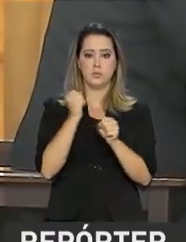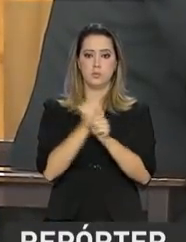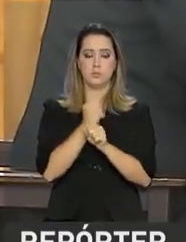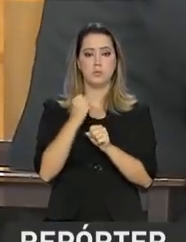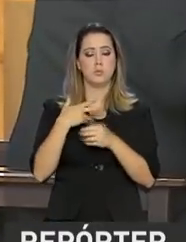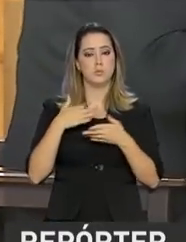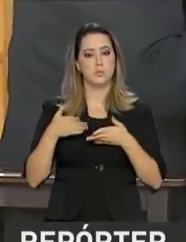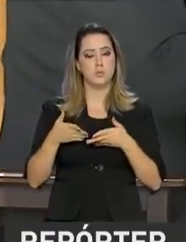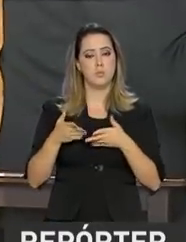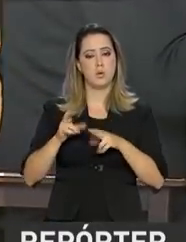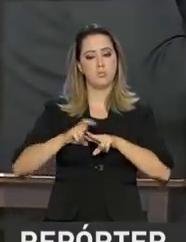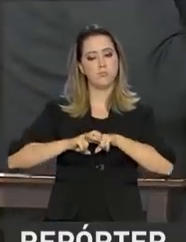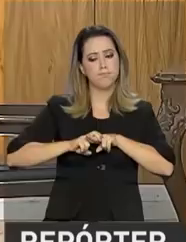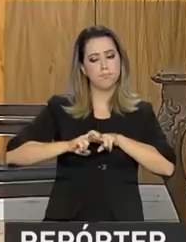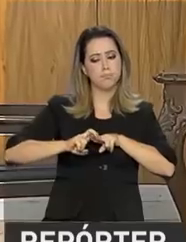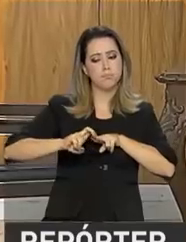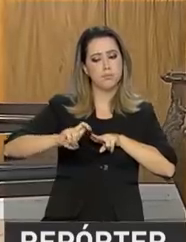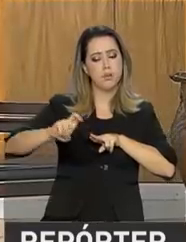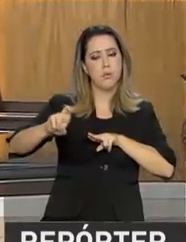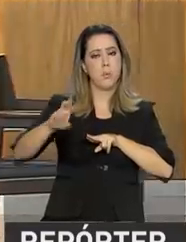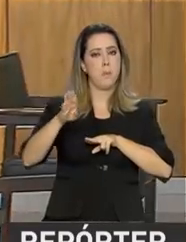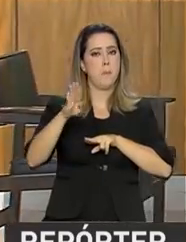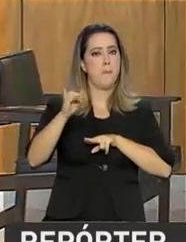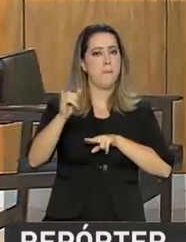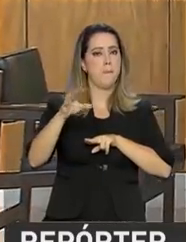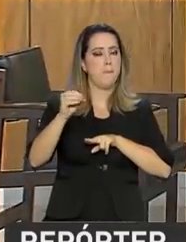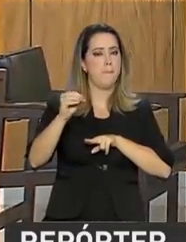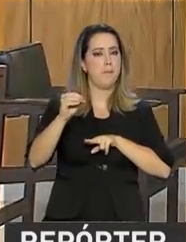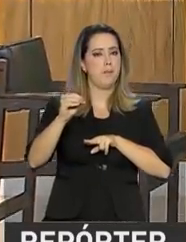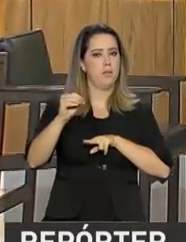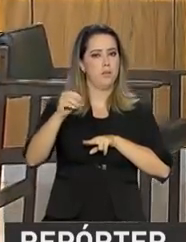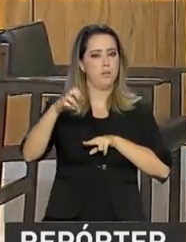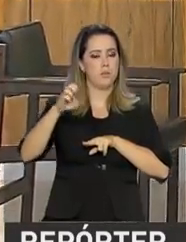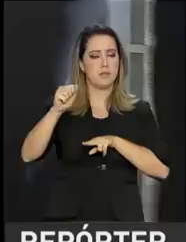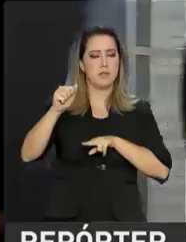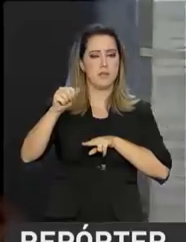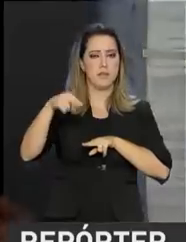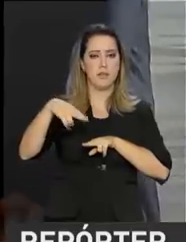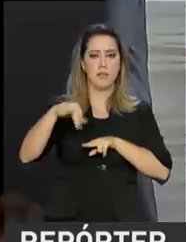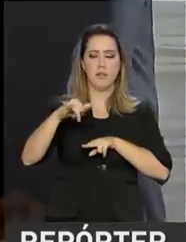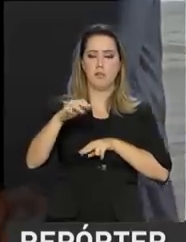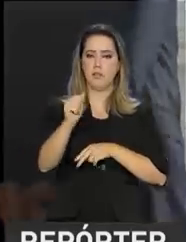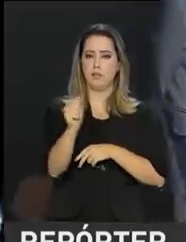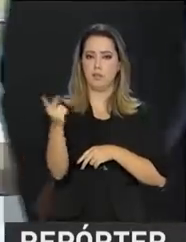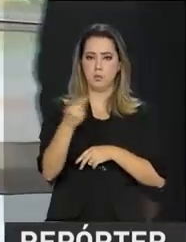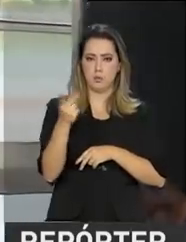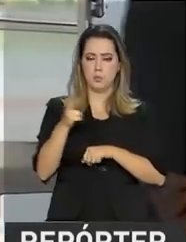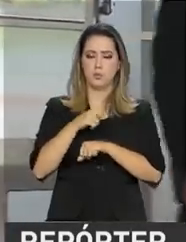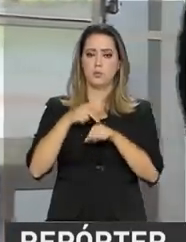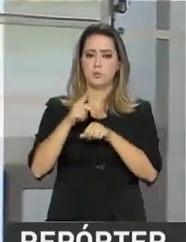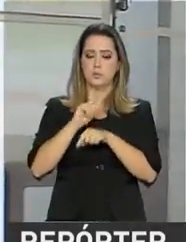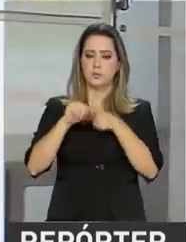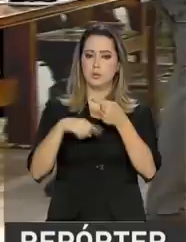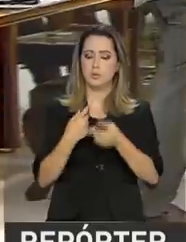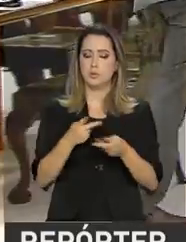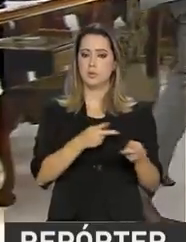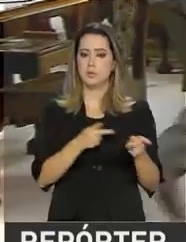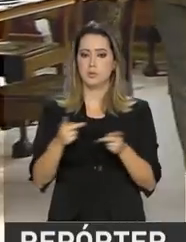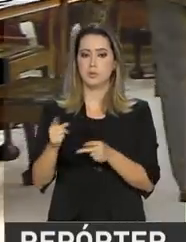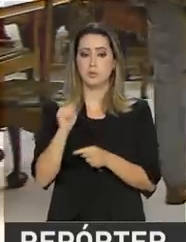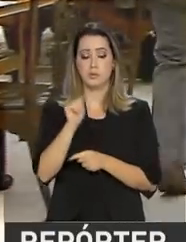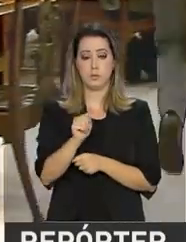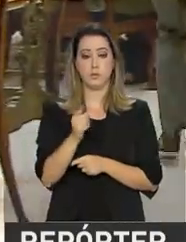uma ferrovia bioceânica de integração entre os dois países. Depois da visita ao Palácio do Planalto,